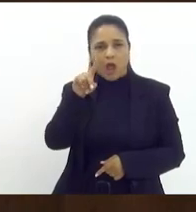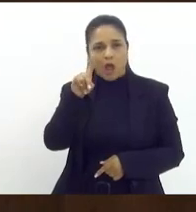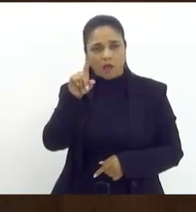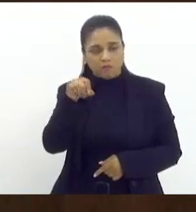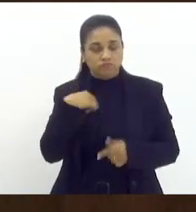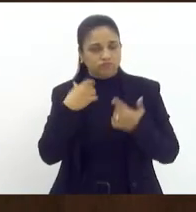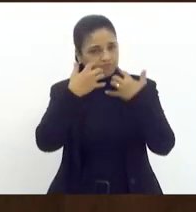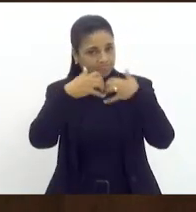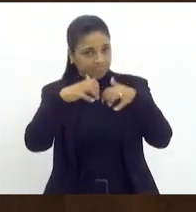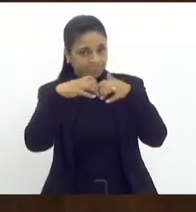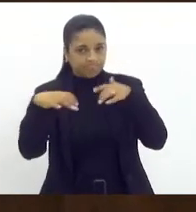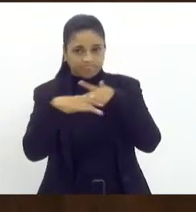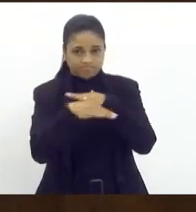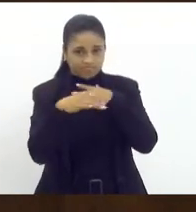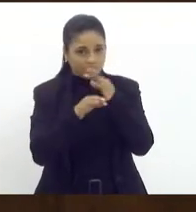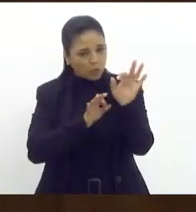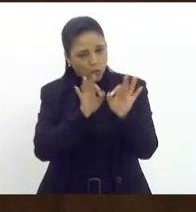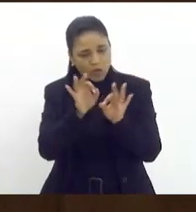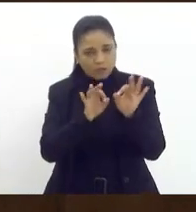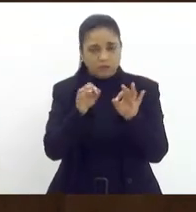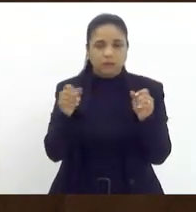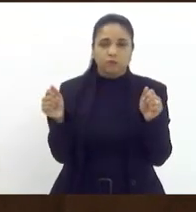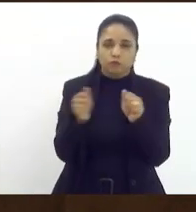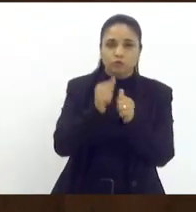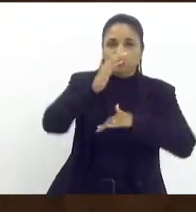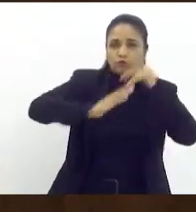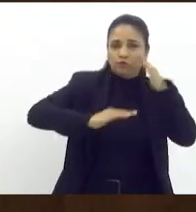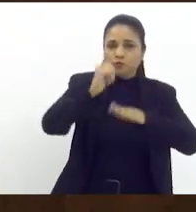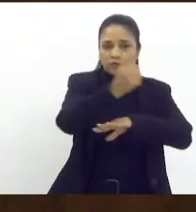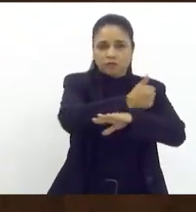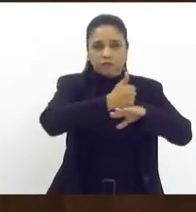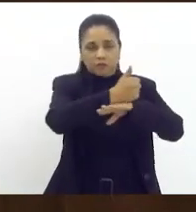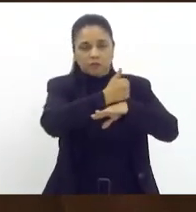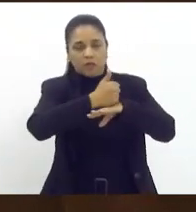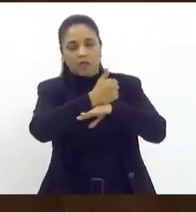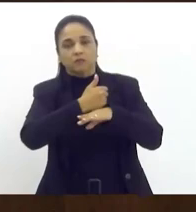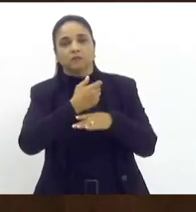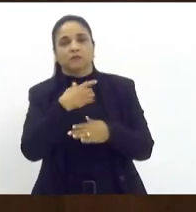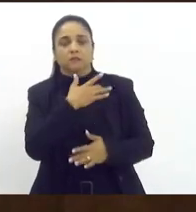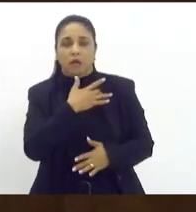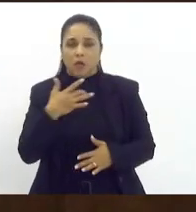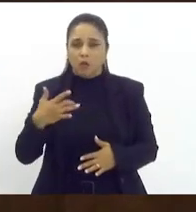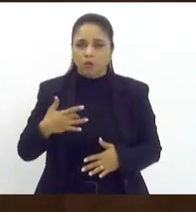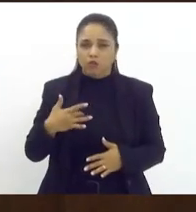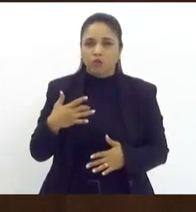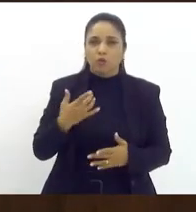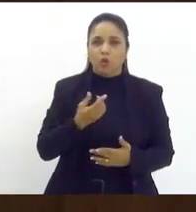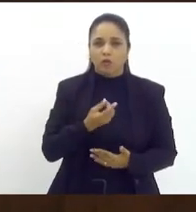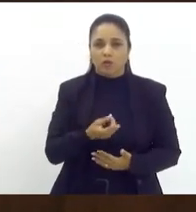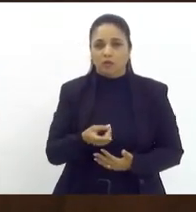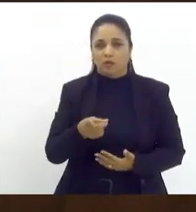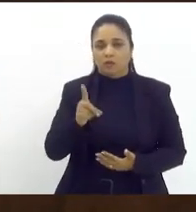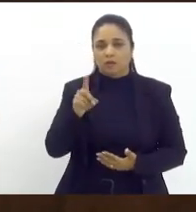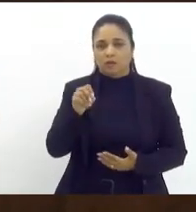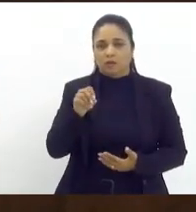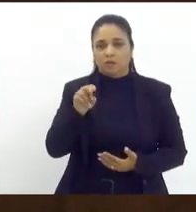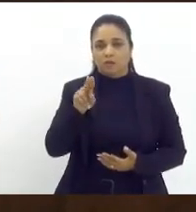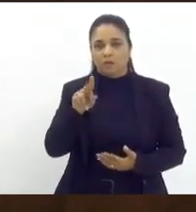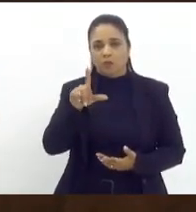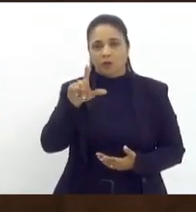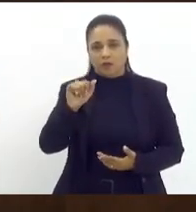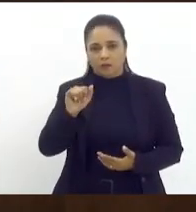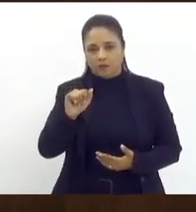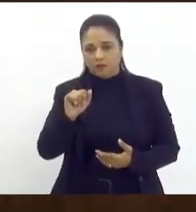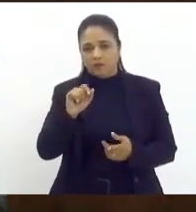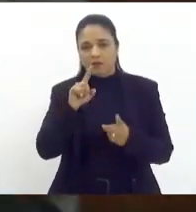junto das Profissionais de Saúde das doulas do movimento reais de mãe da Dani Freitas que faz da minha equipe hoje